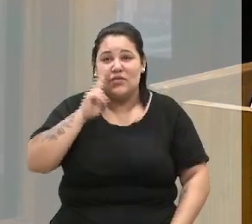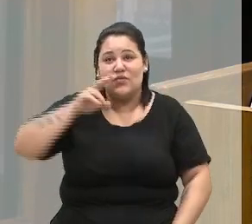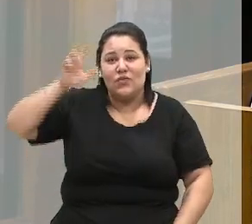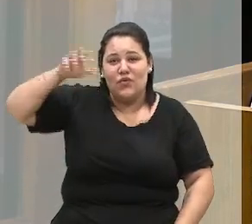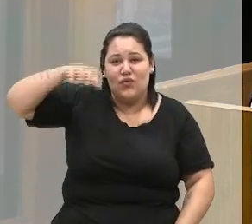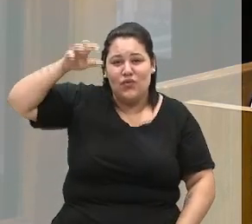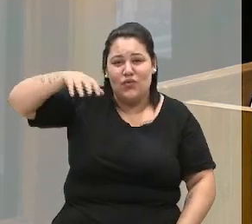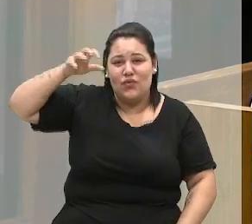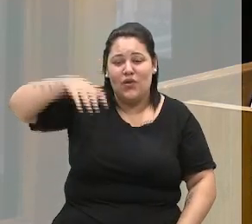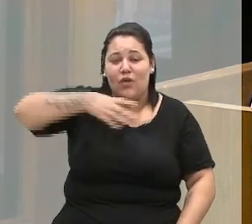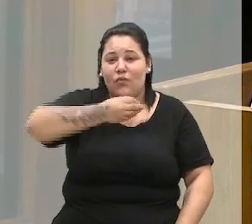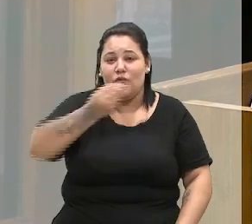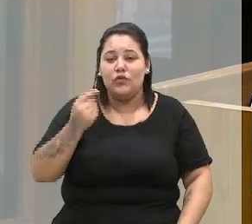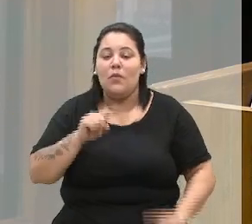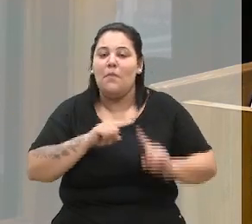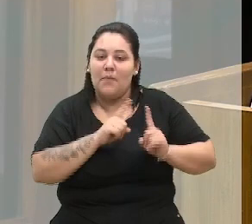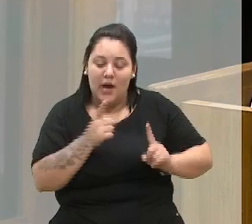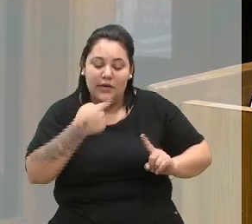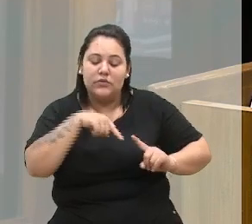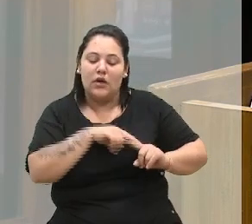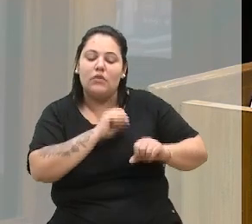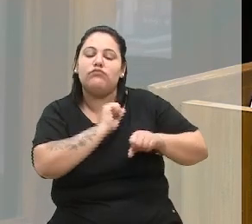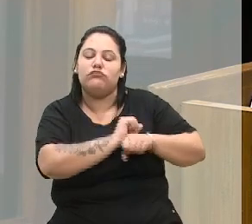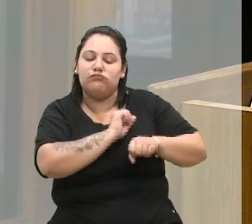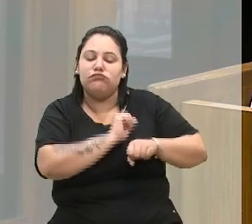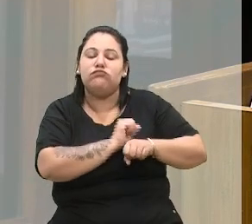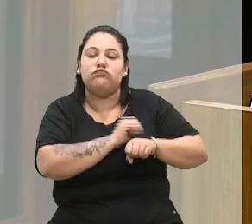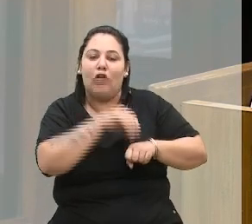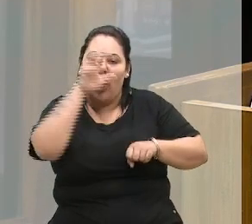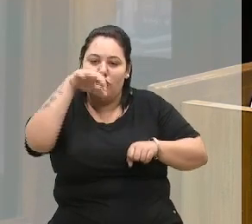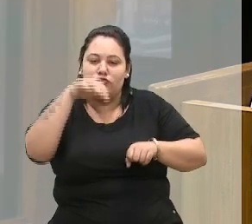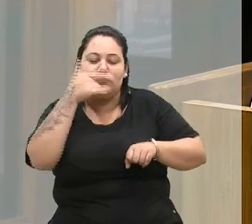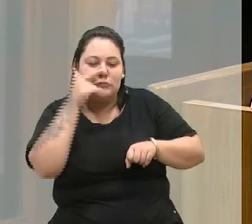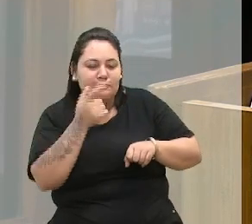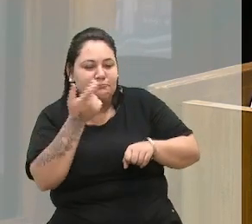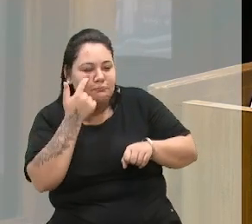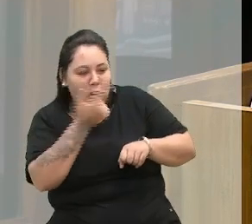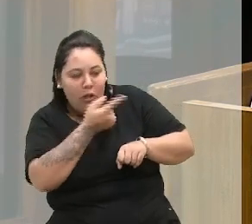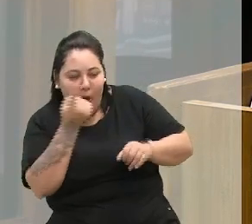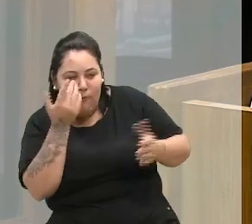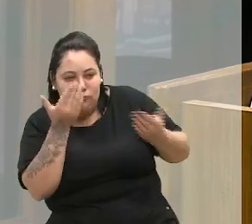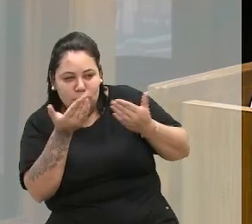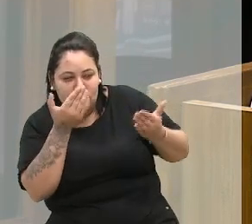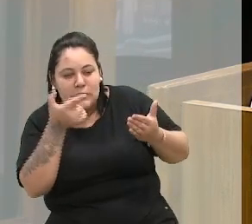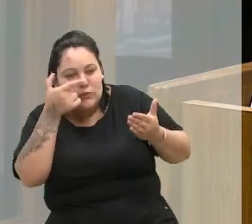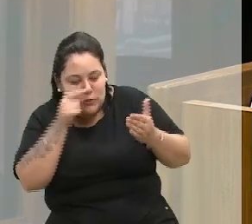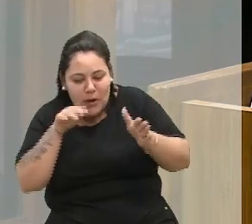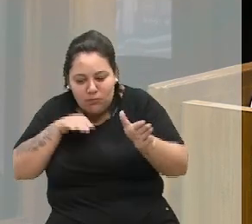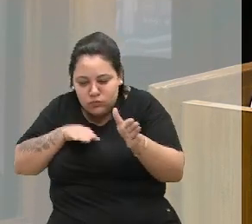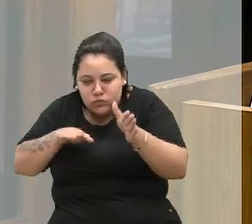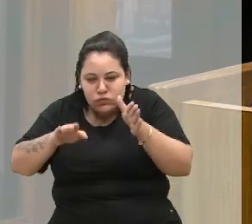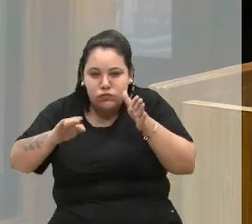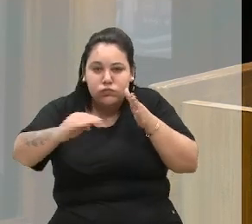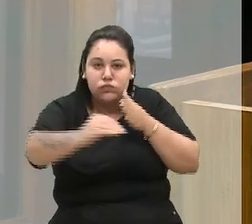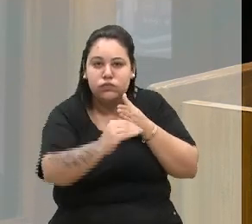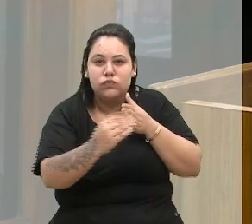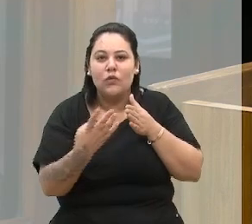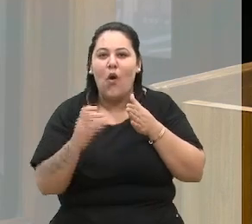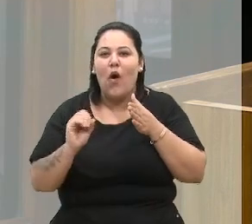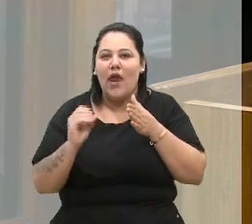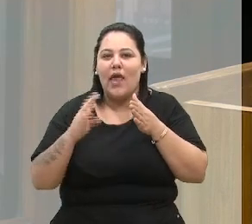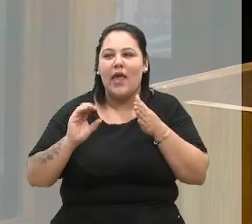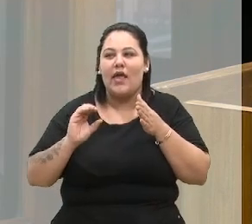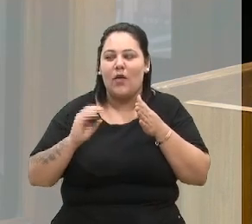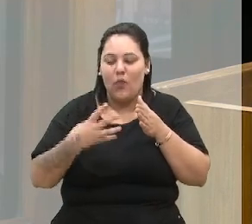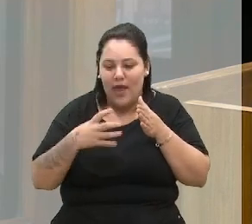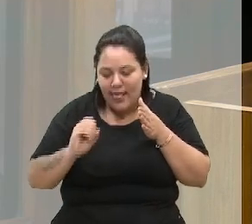muito, mas ficamos lá na chuva para poder analisar se ia caber todos os carros ali no refúgio,